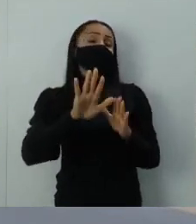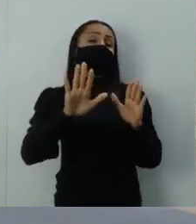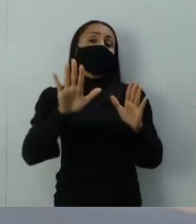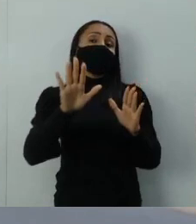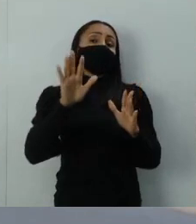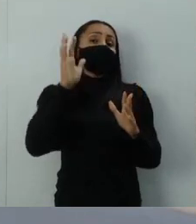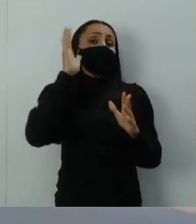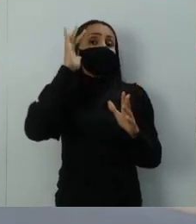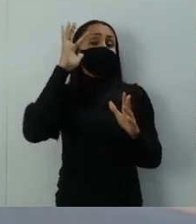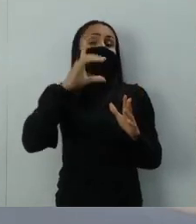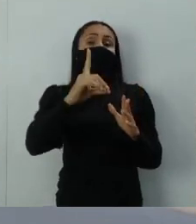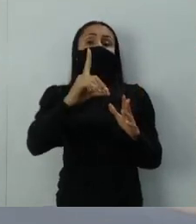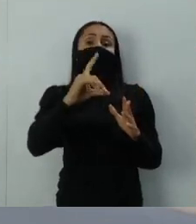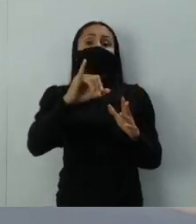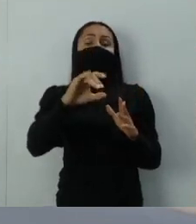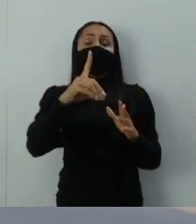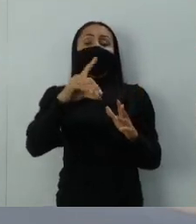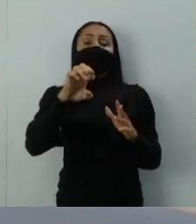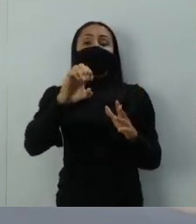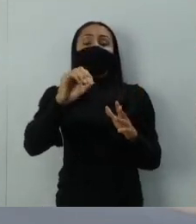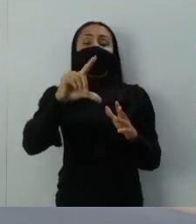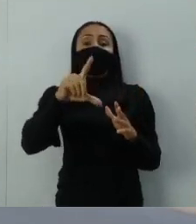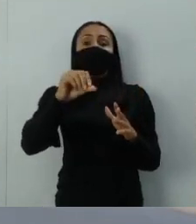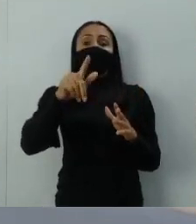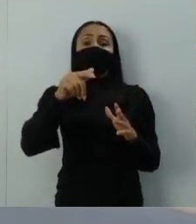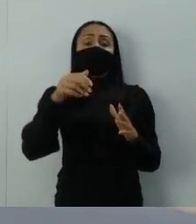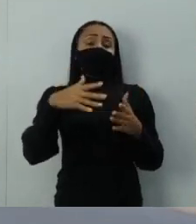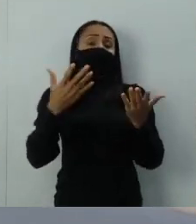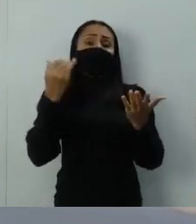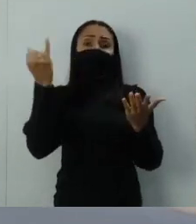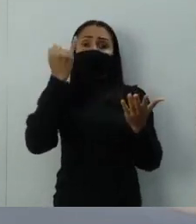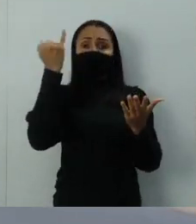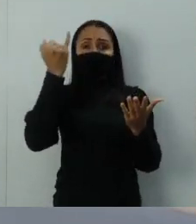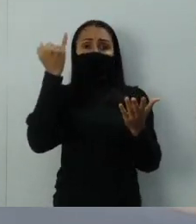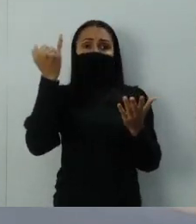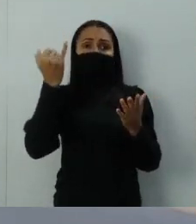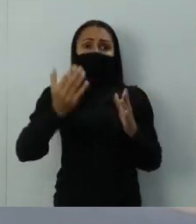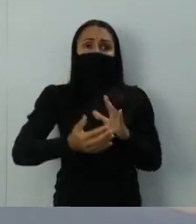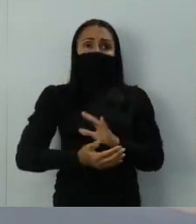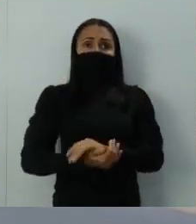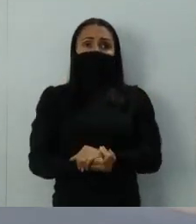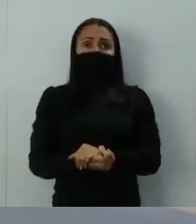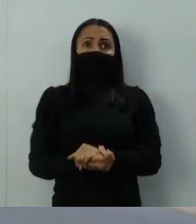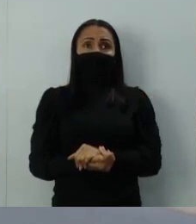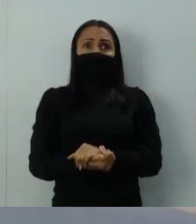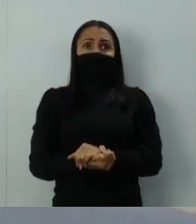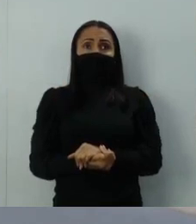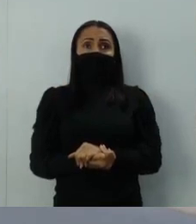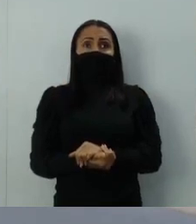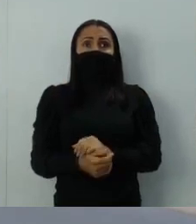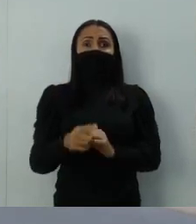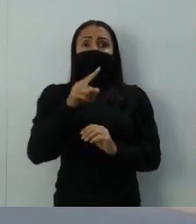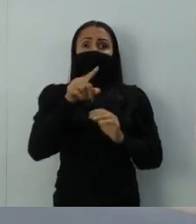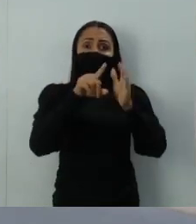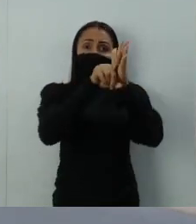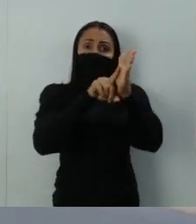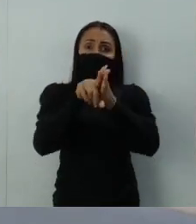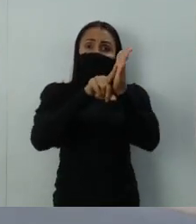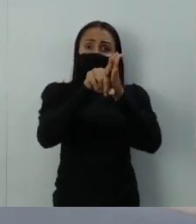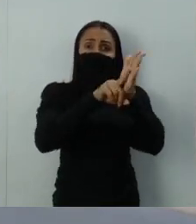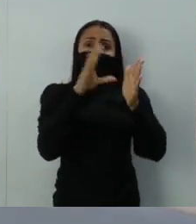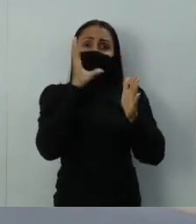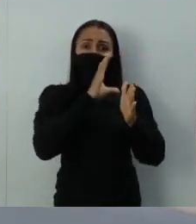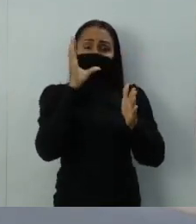hoje. Por que a importância de eu saber essa questão, professor? Se você fizer uma pesquisa rápida lá na internet, no nosso